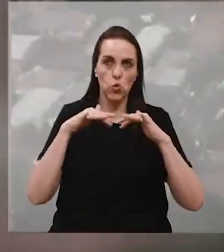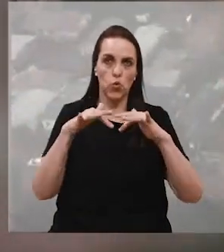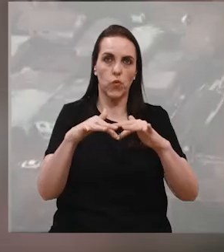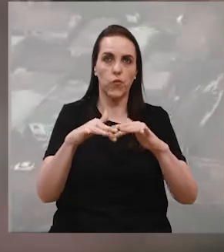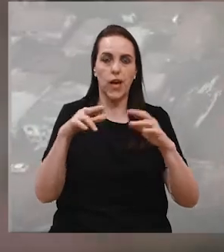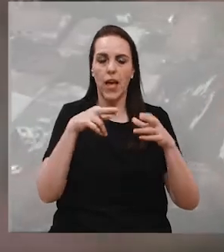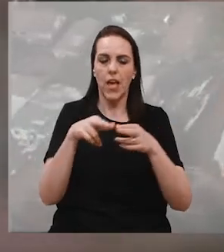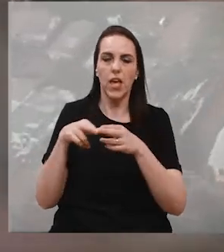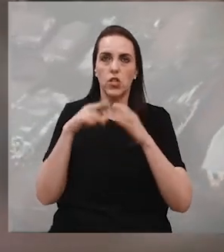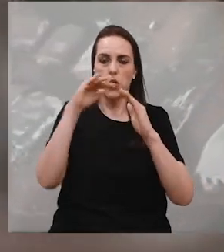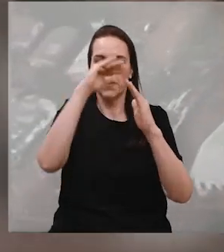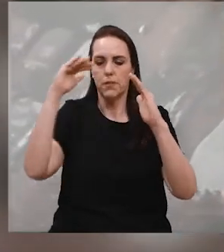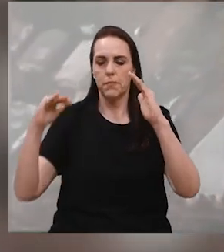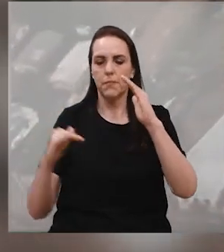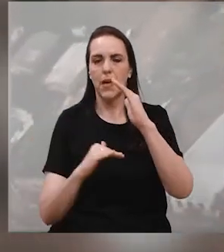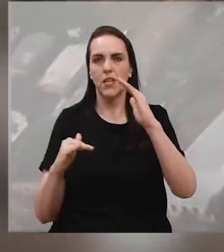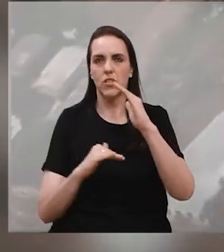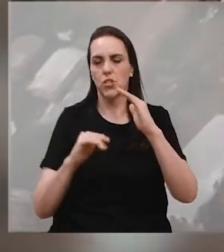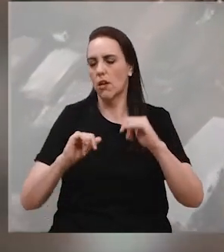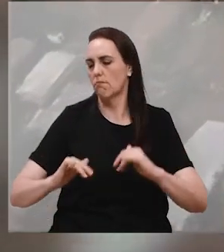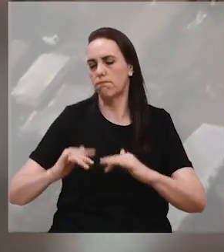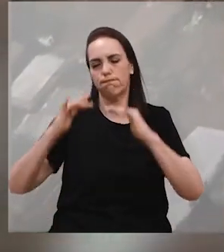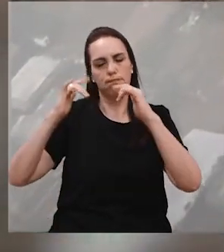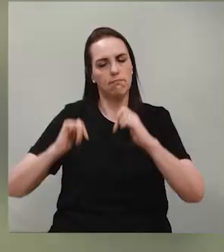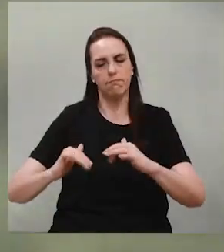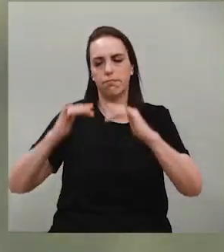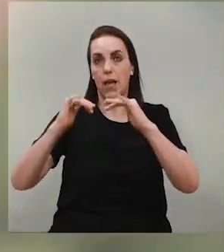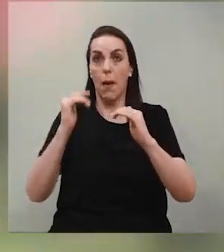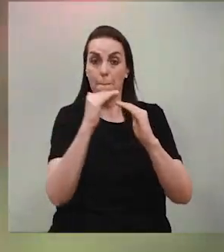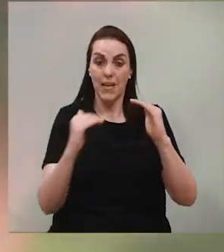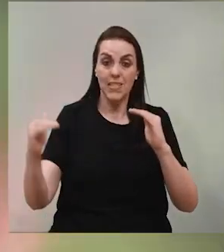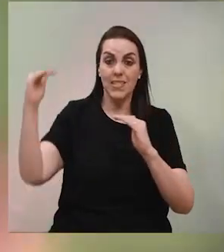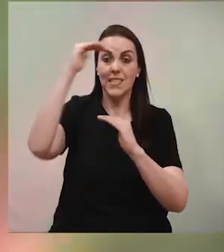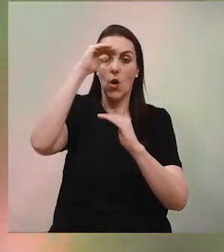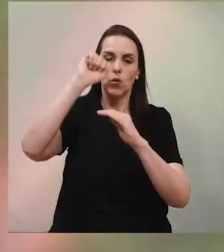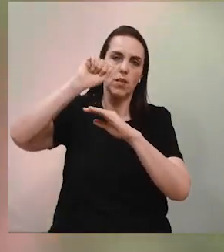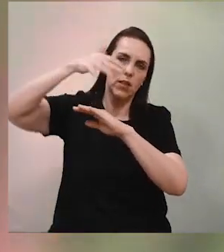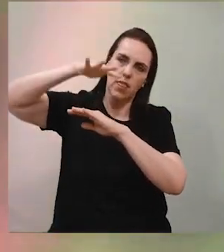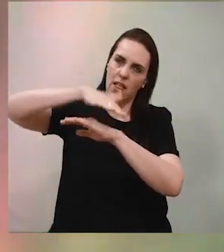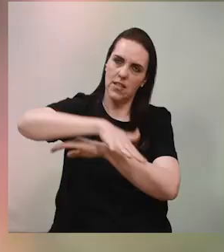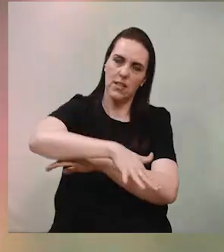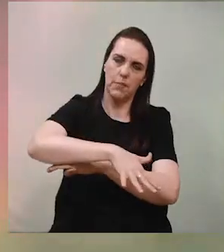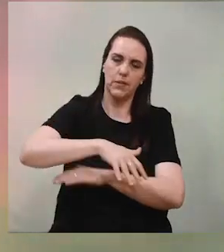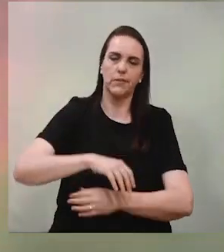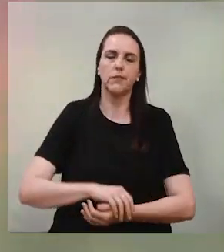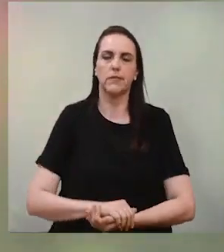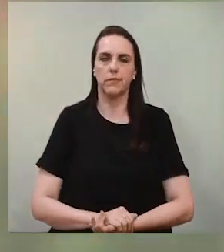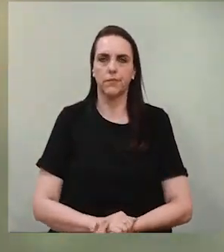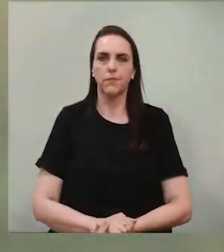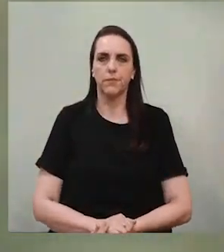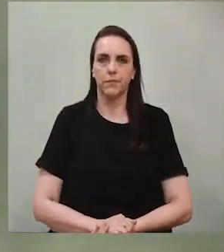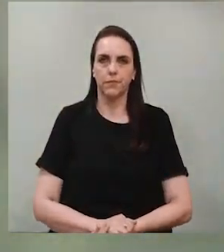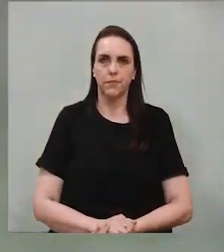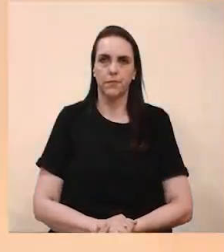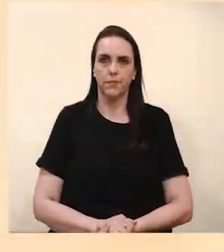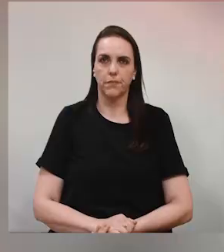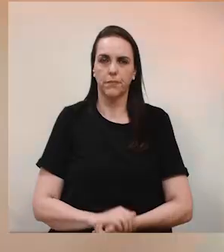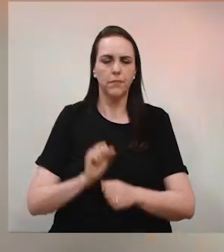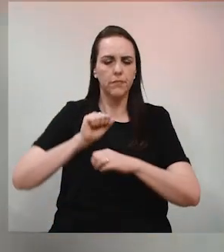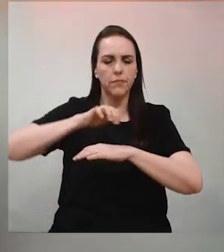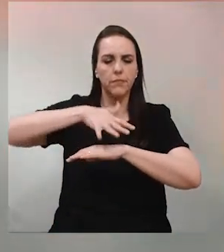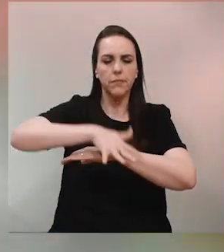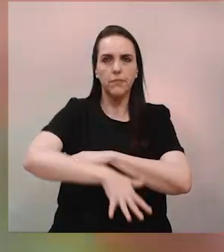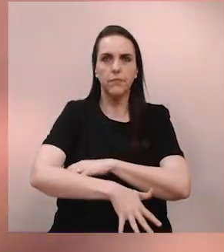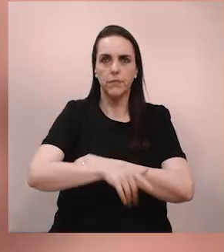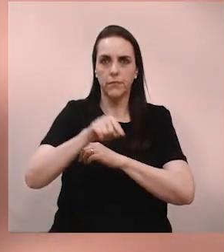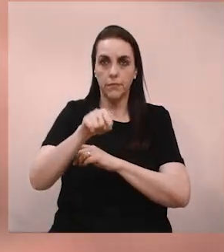chuvas. Regiões mais baixas convivem com os alagamentos. Regiões mais altas com os deslizamentos.